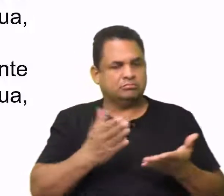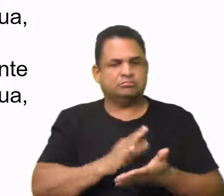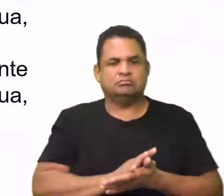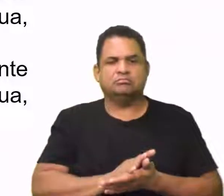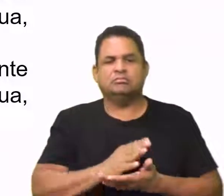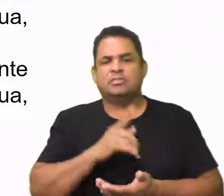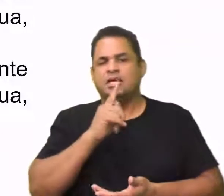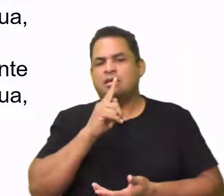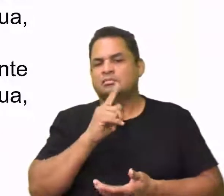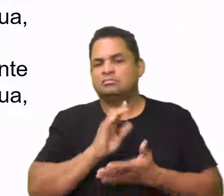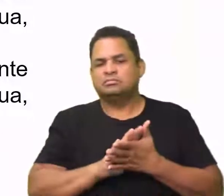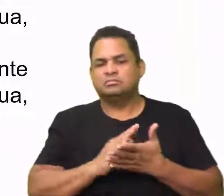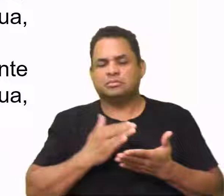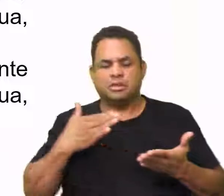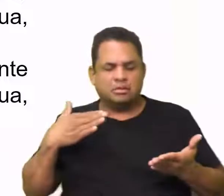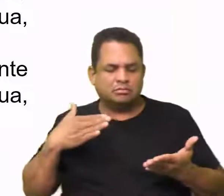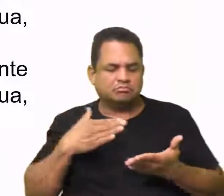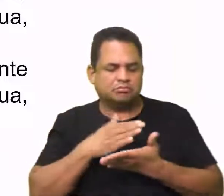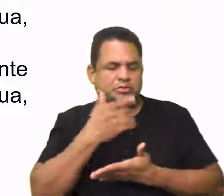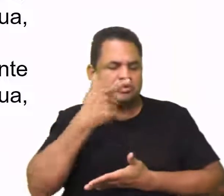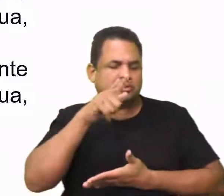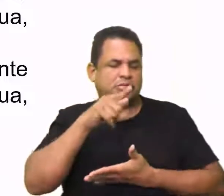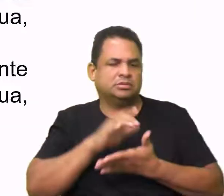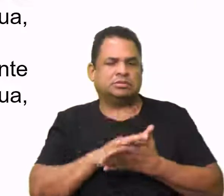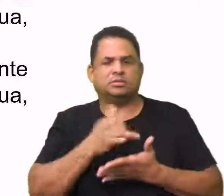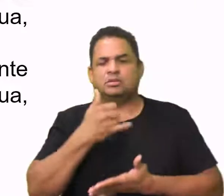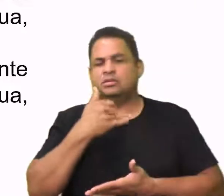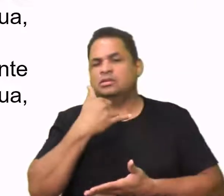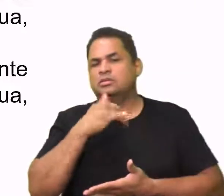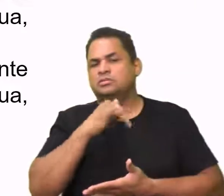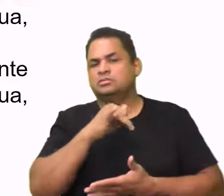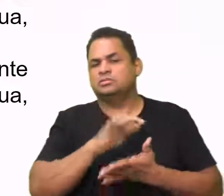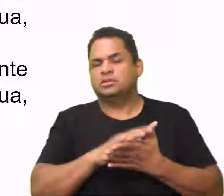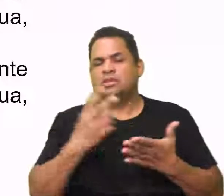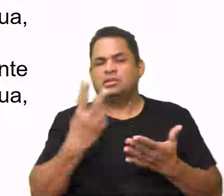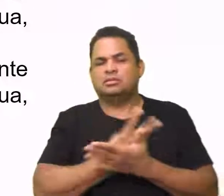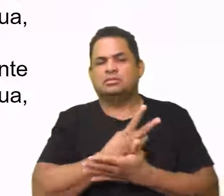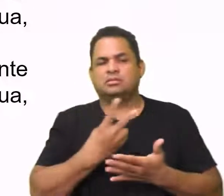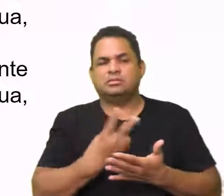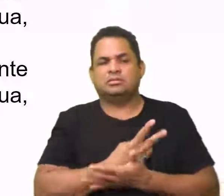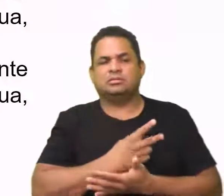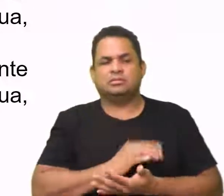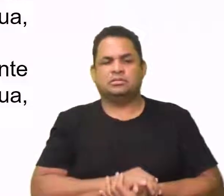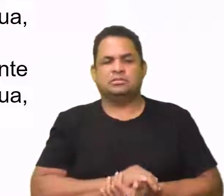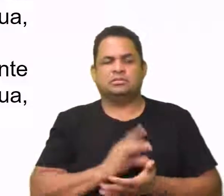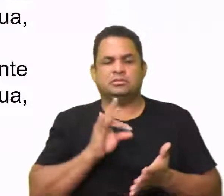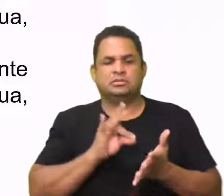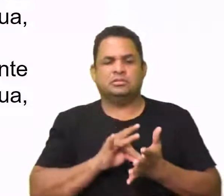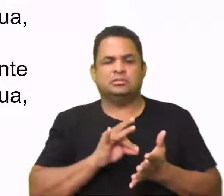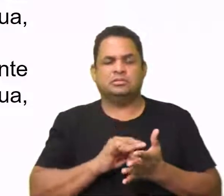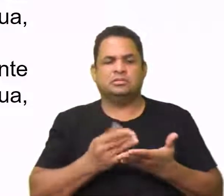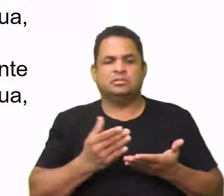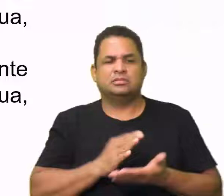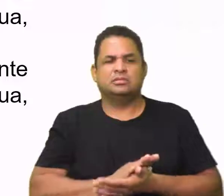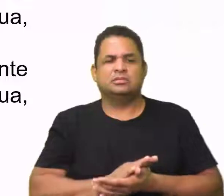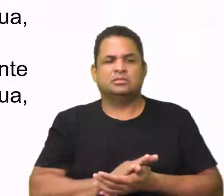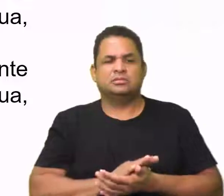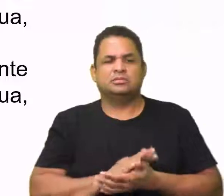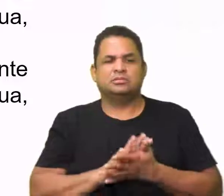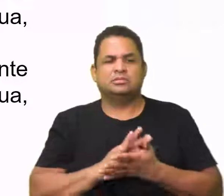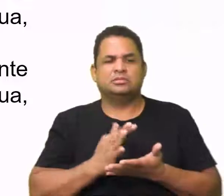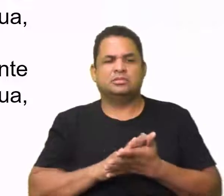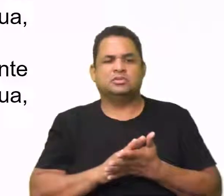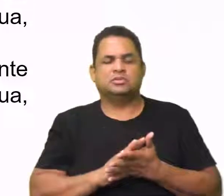água não é um condutor universal. Isso aqui está errado, né, Décio? Na verdade, ser condutor universal eu acho meio estranho,